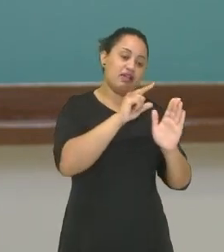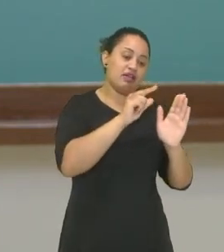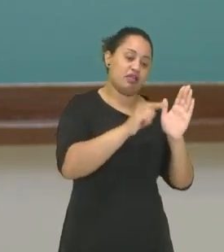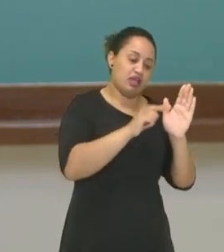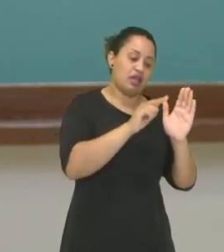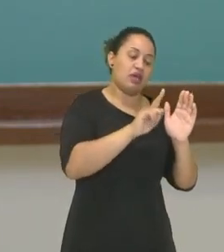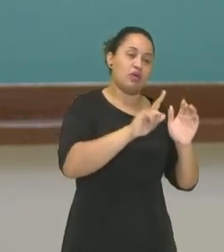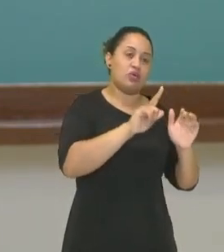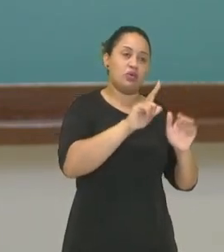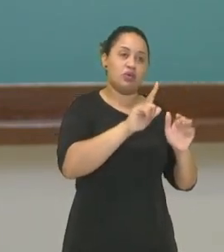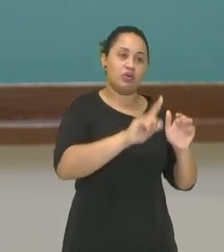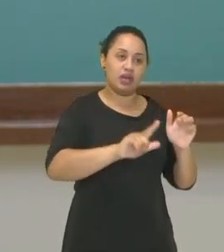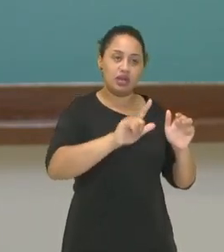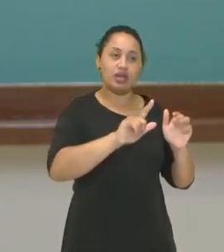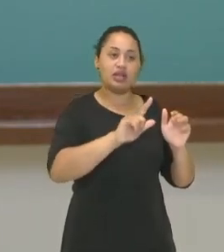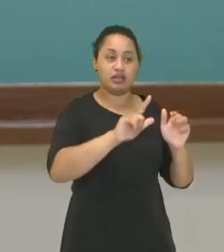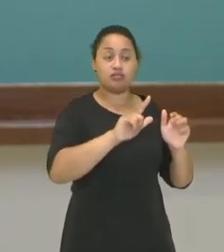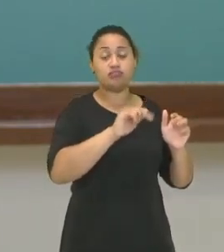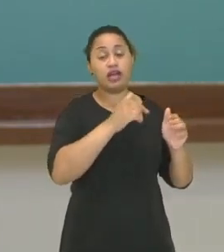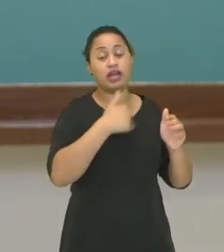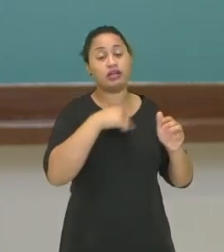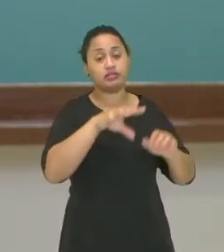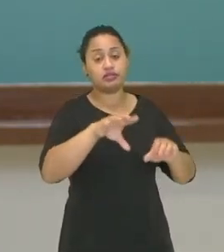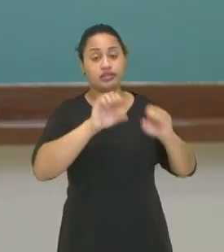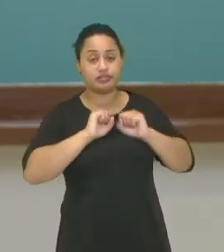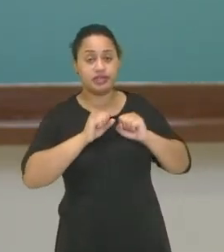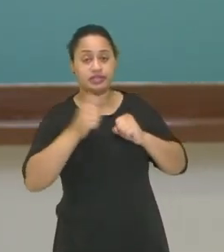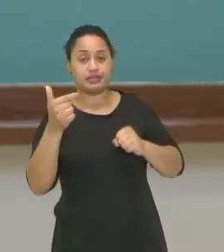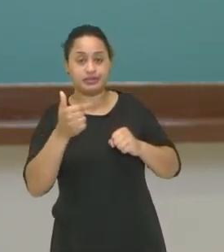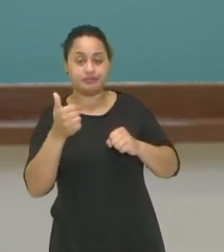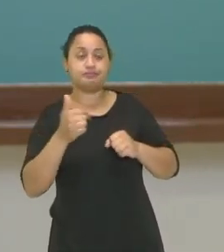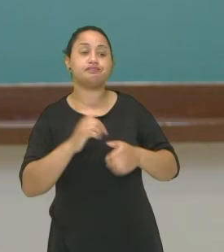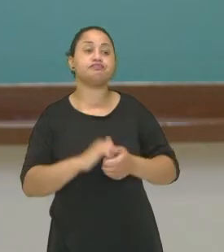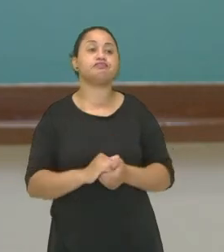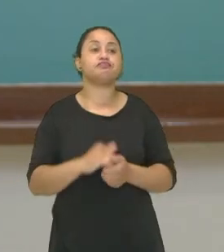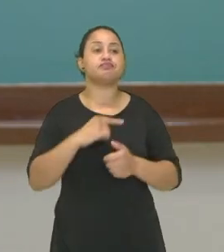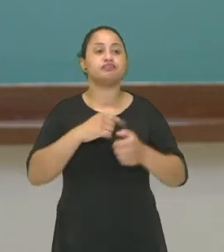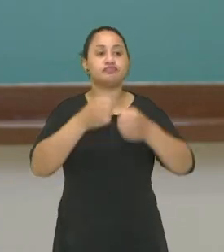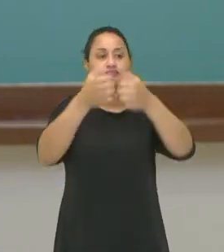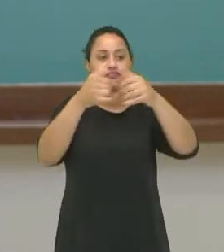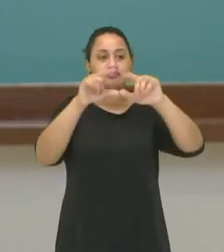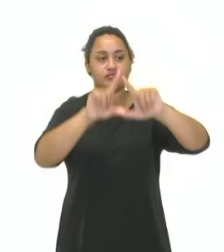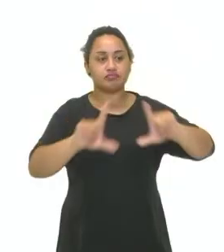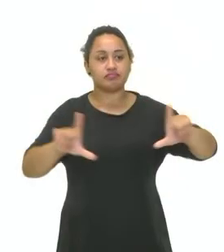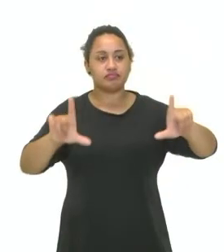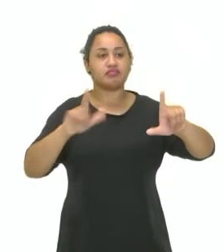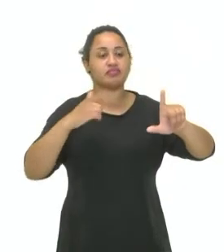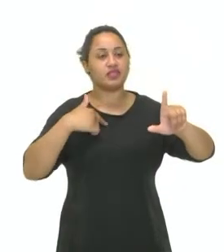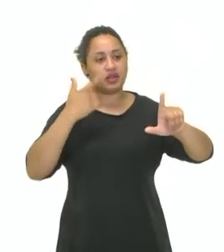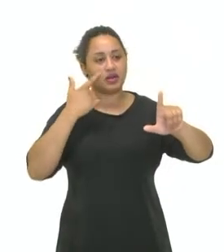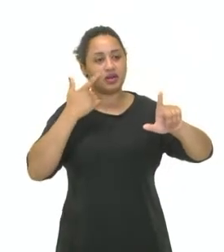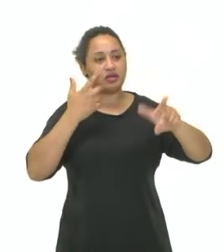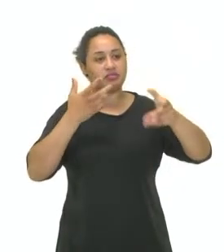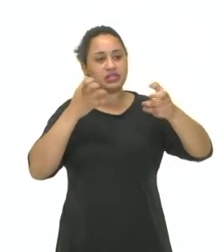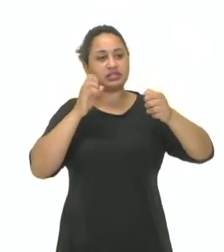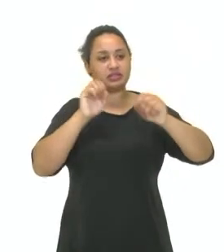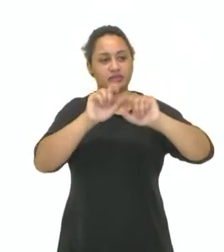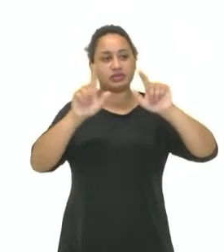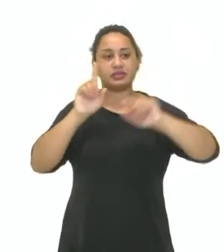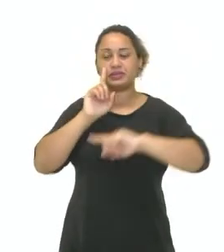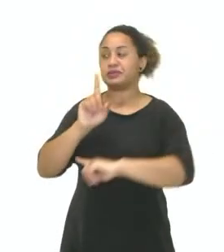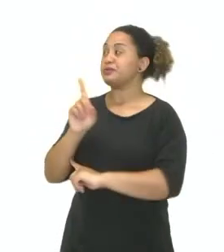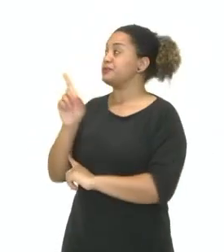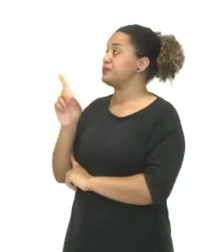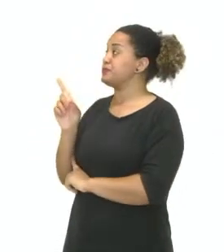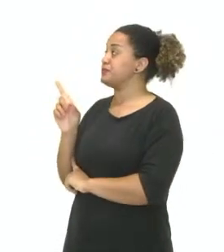produtividade líquida de energia ali. Muito bem, aqui temos um diagrama, né? A biomassa total, né? Massa de organismos por área, né? E aí nós